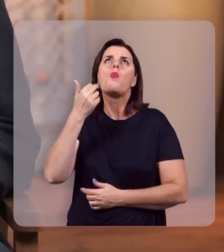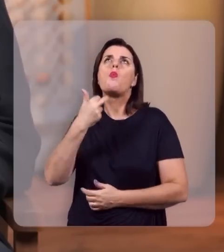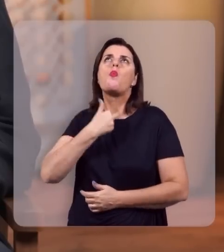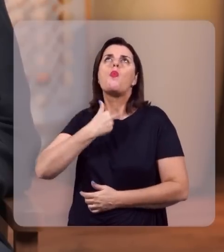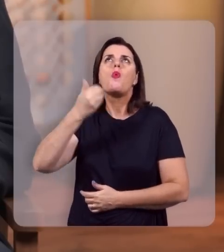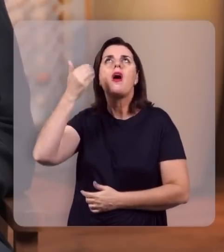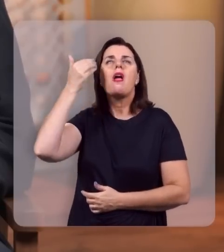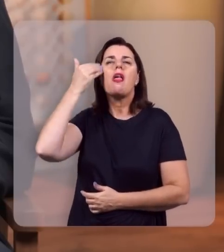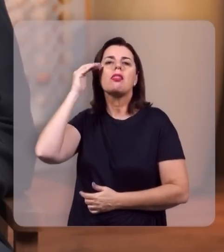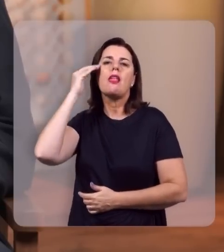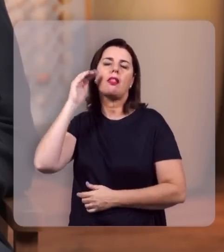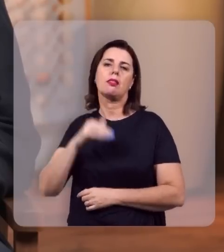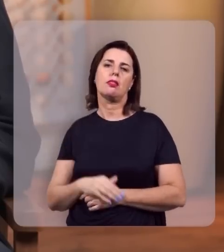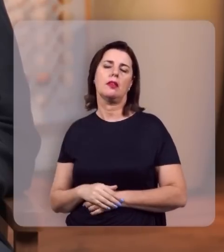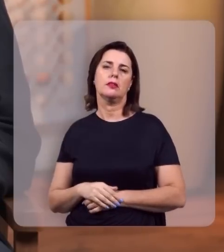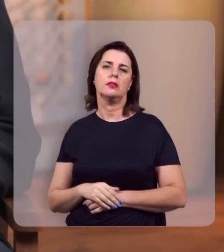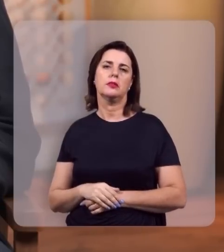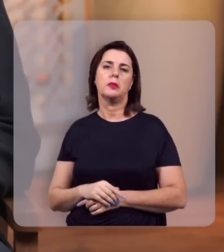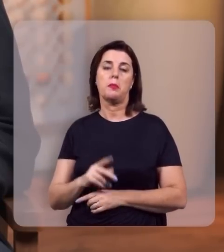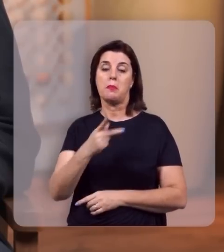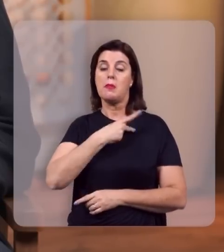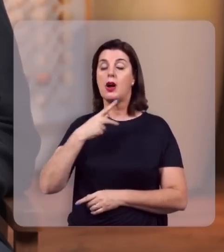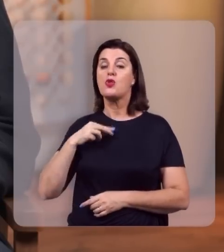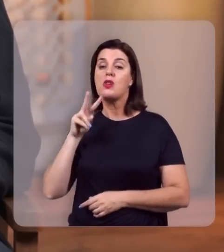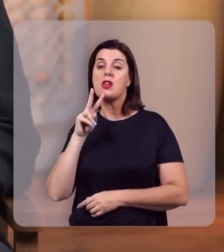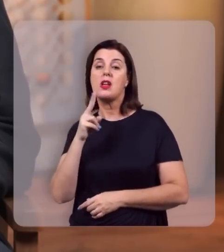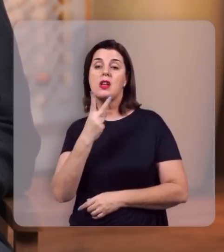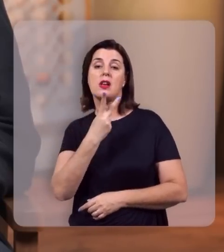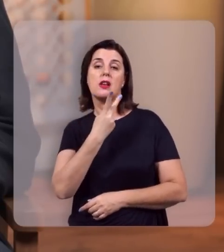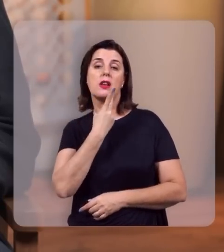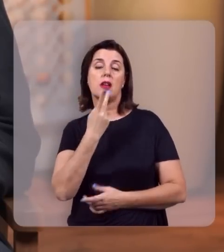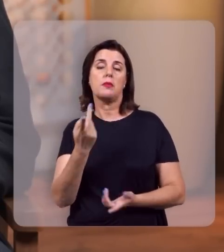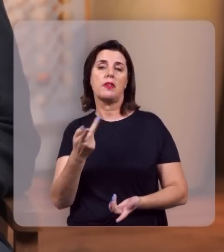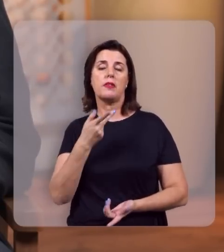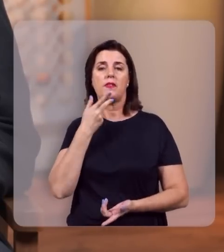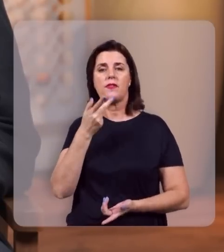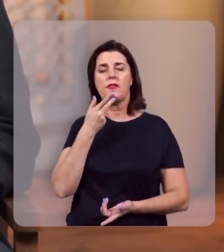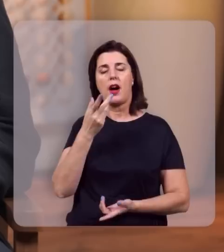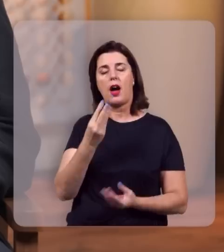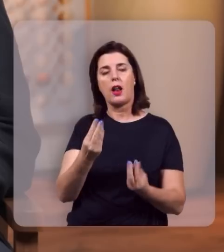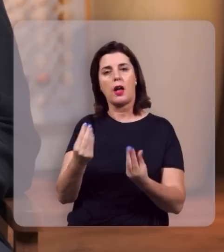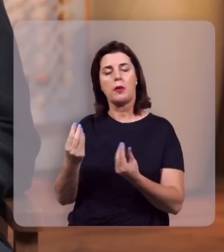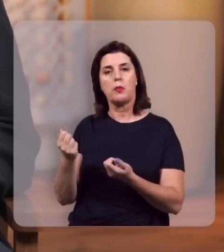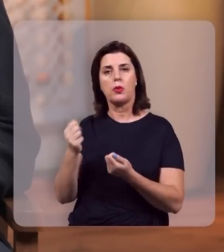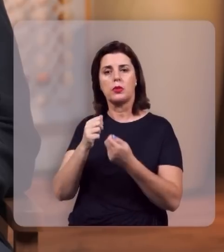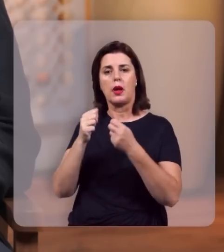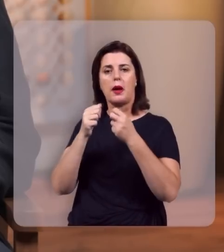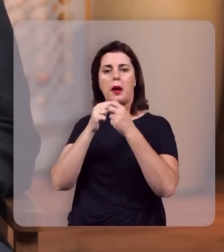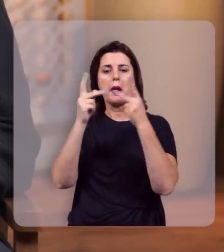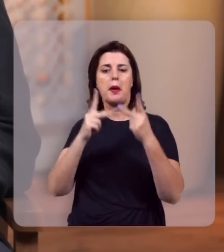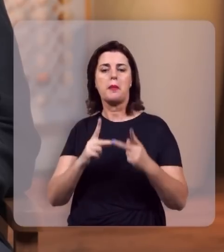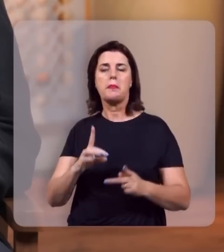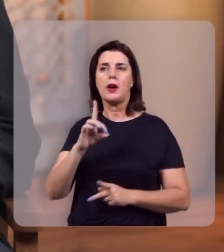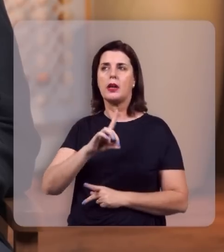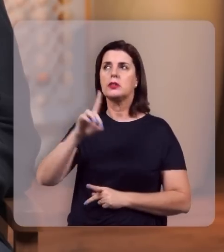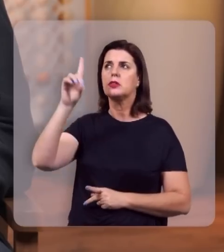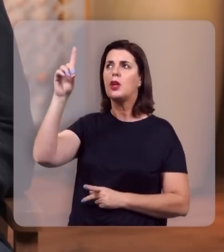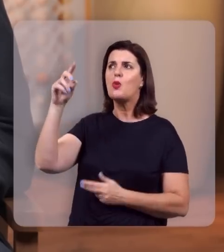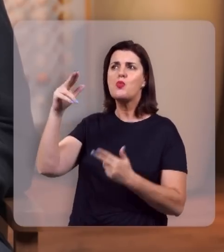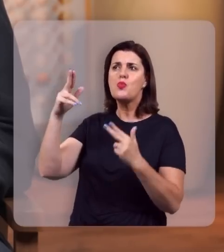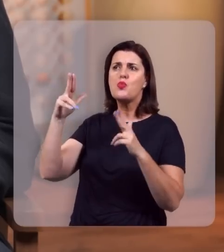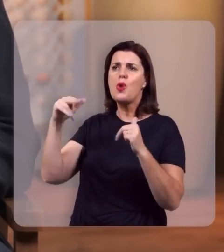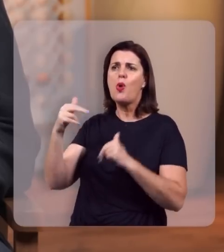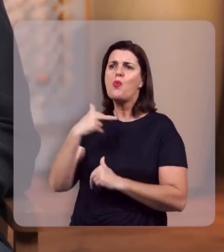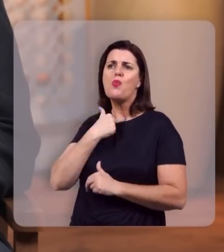nosso entendimento. Uma palavra que o reverendo Hernandes gosta de usar, né? Ultra-inteligível. E a paz de Deus que excede